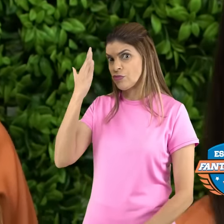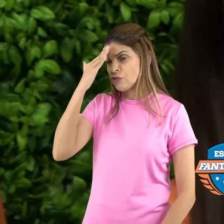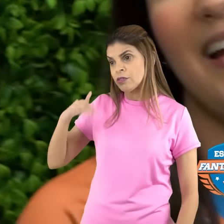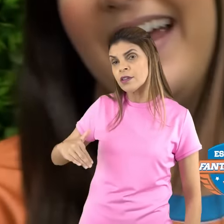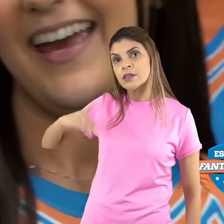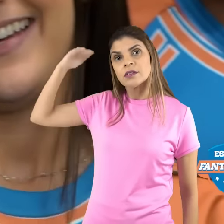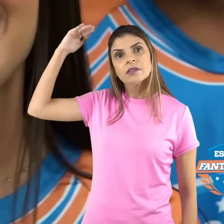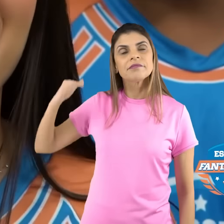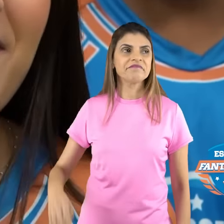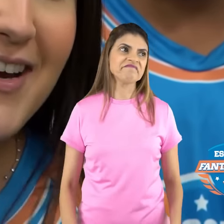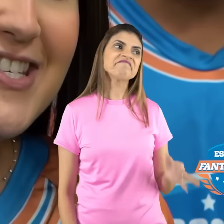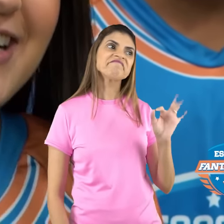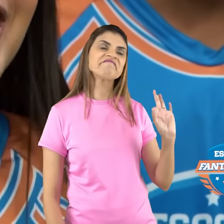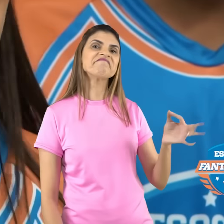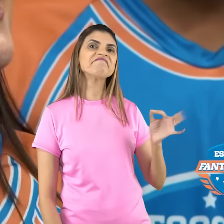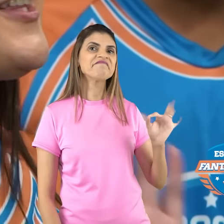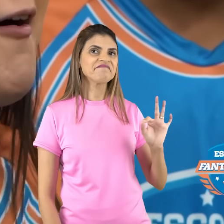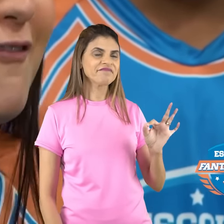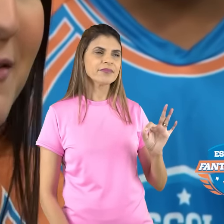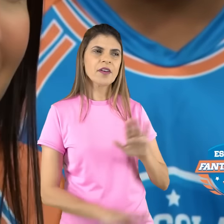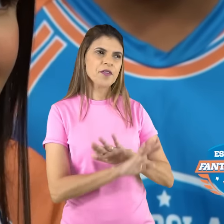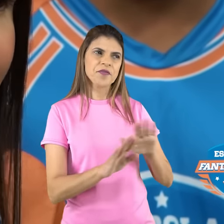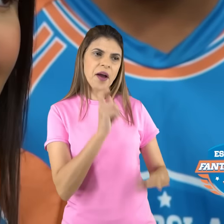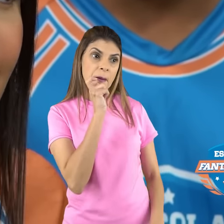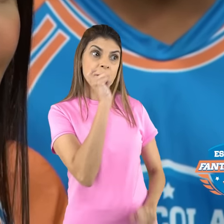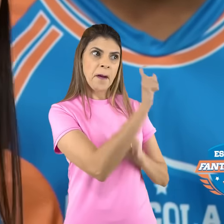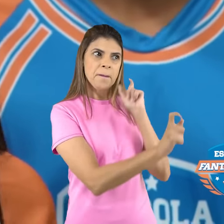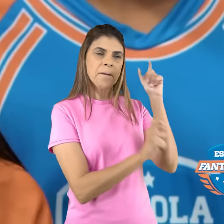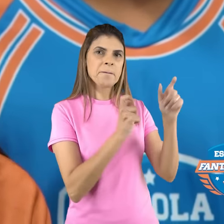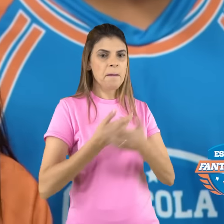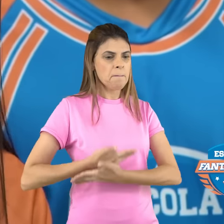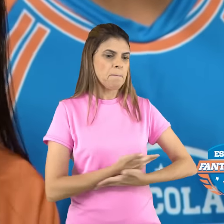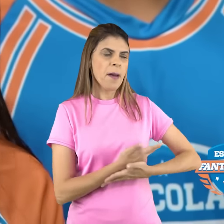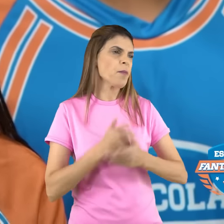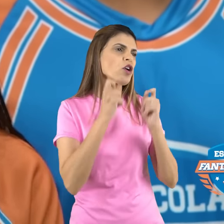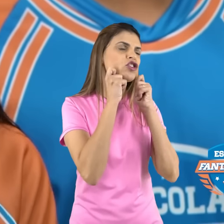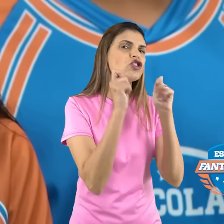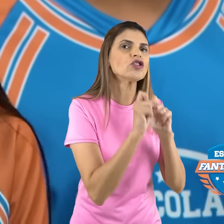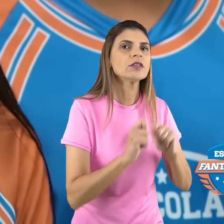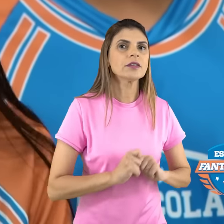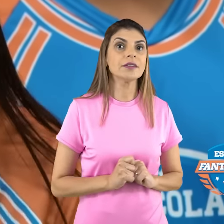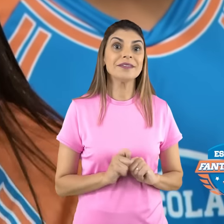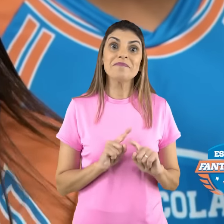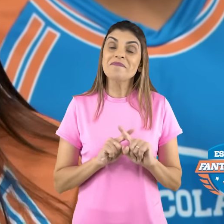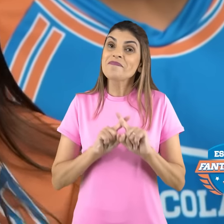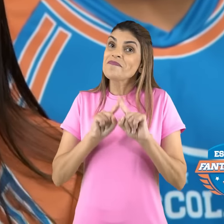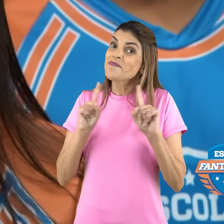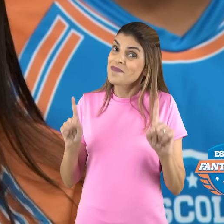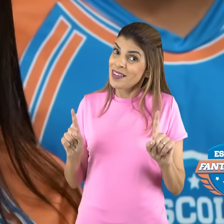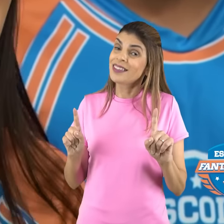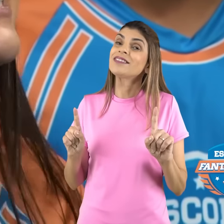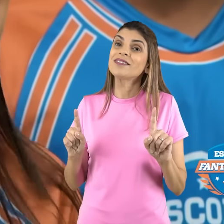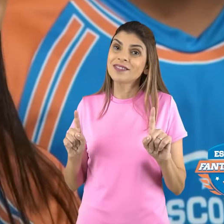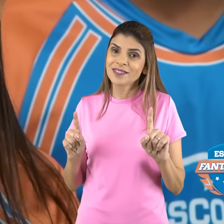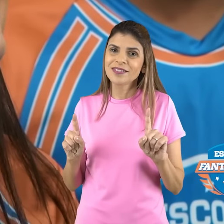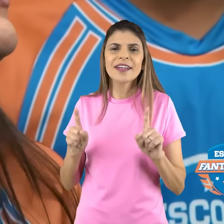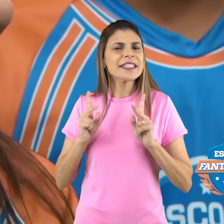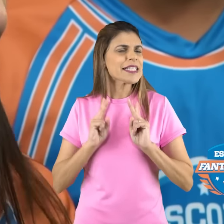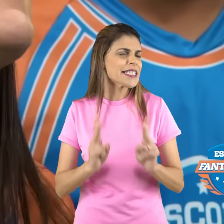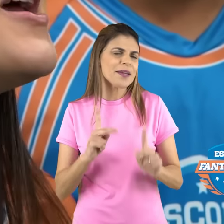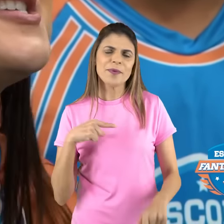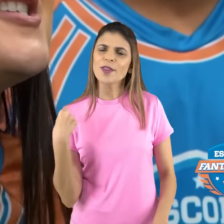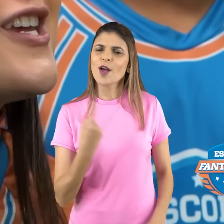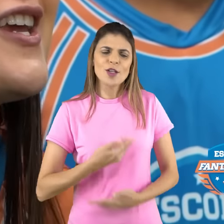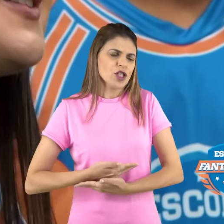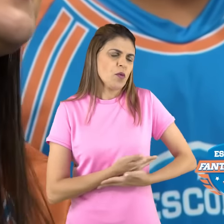crescendo. É, de agora em diante a gente não vai mais tratar você como uma bebexinha. Mas, mesmo assim, você sempre vai ser